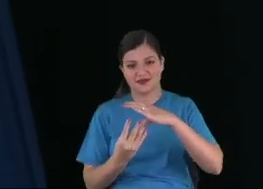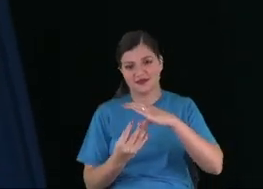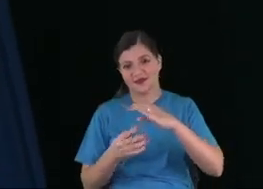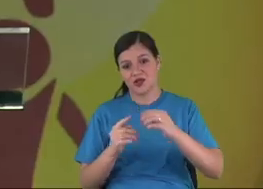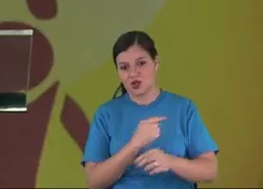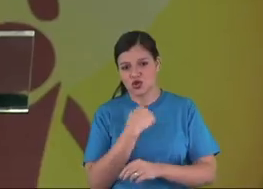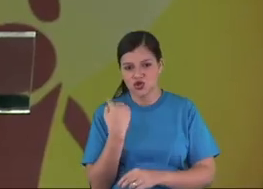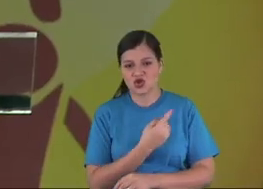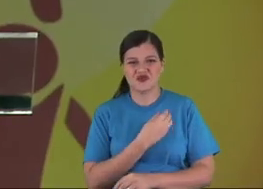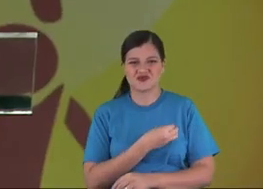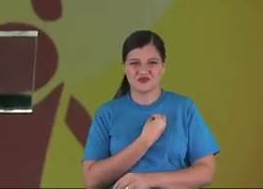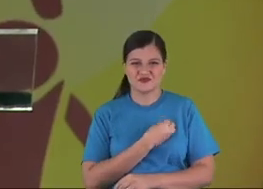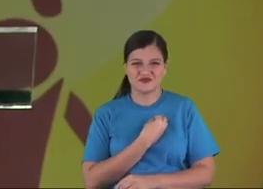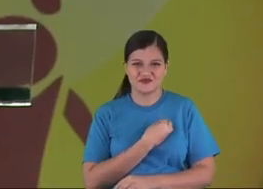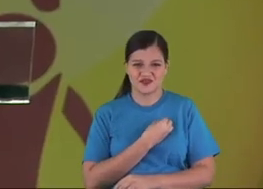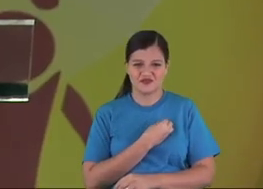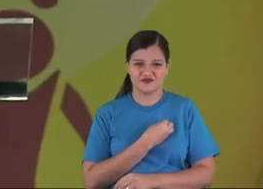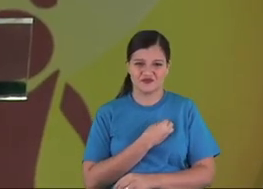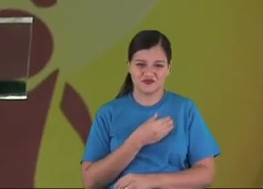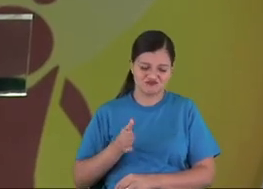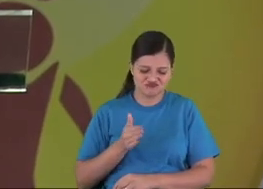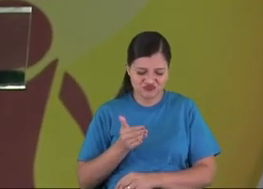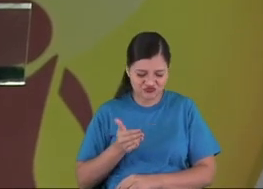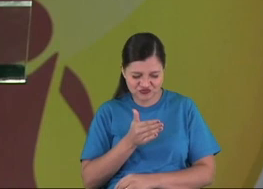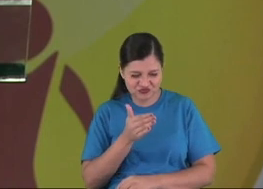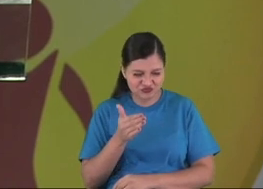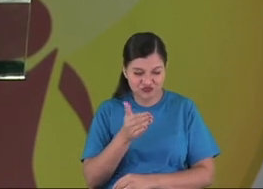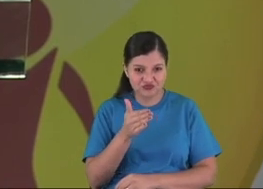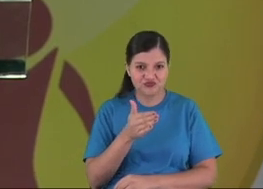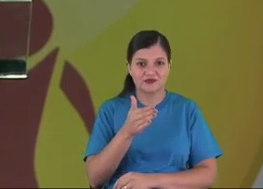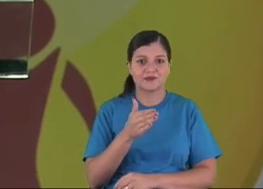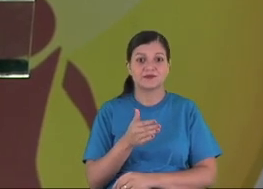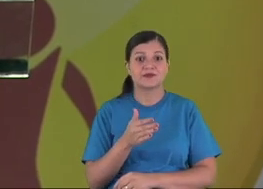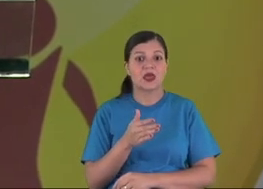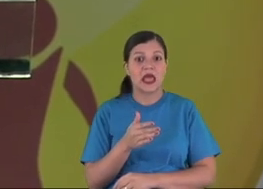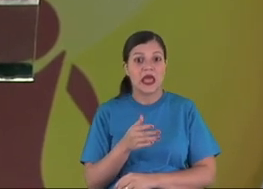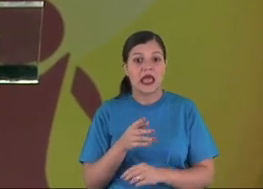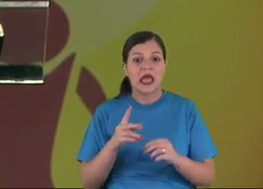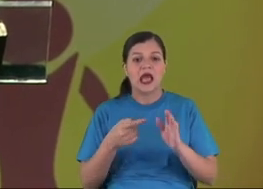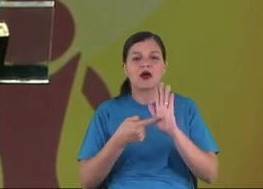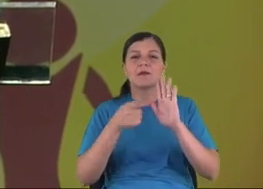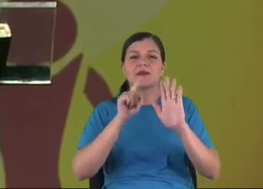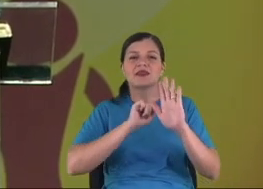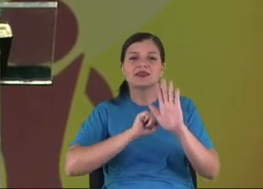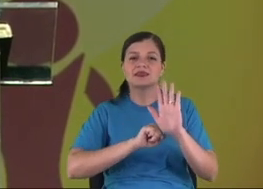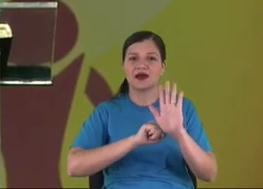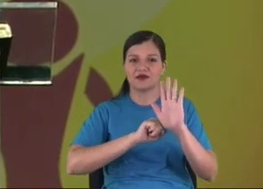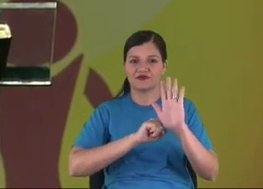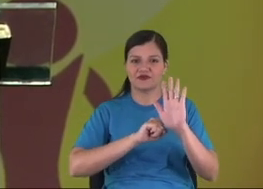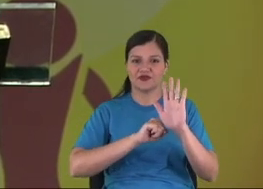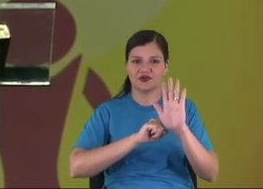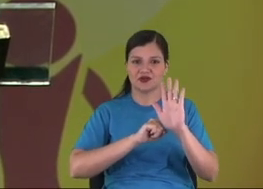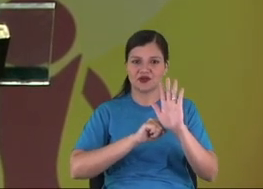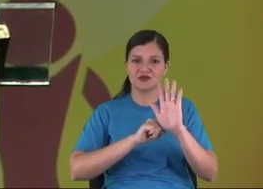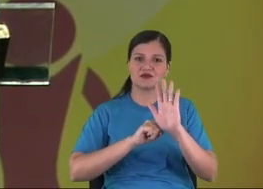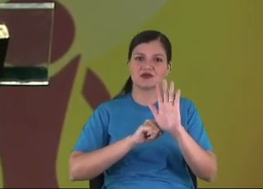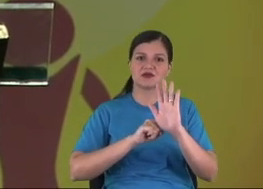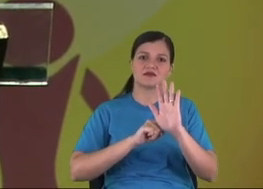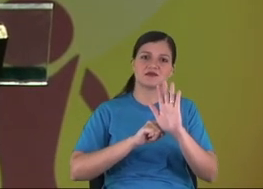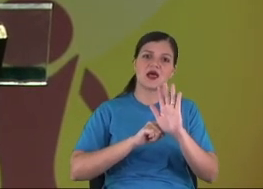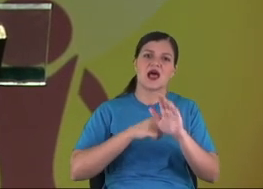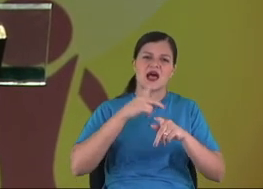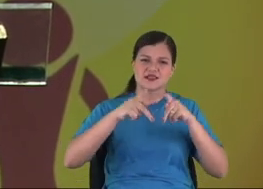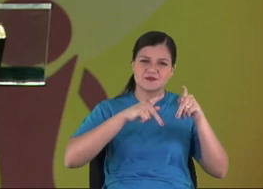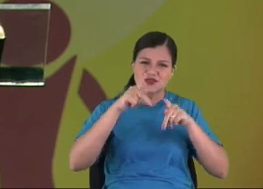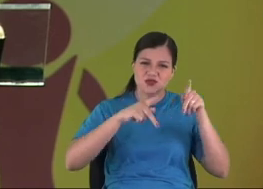peixe vivo que nada contra a correnteza. Não o peixe morto que vai junto até o inferno.